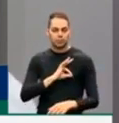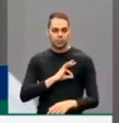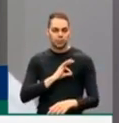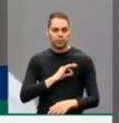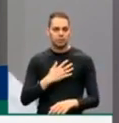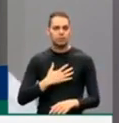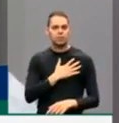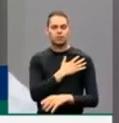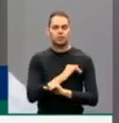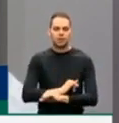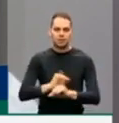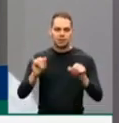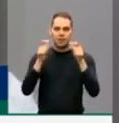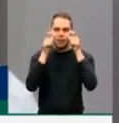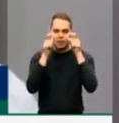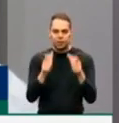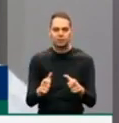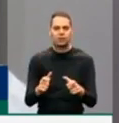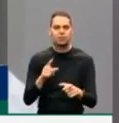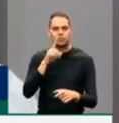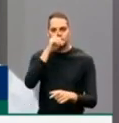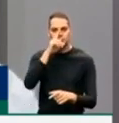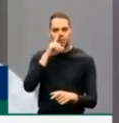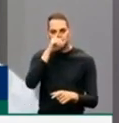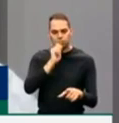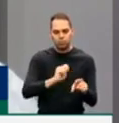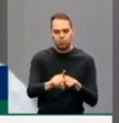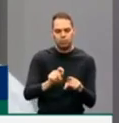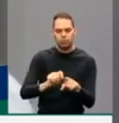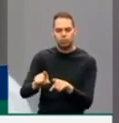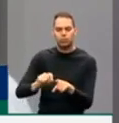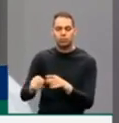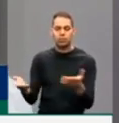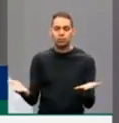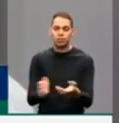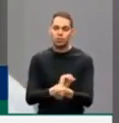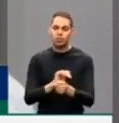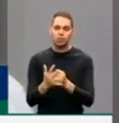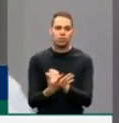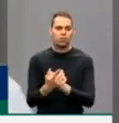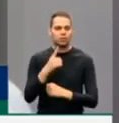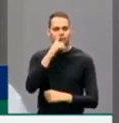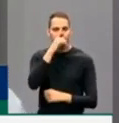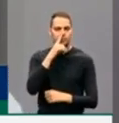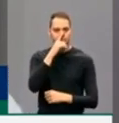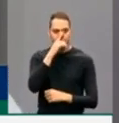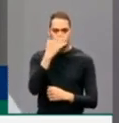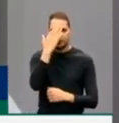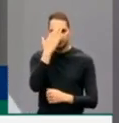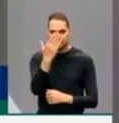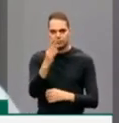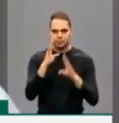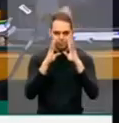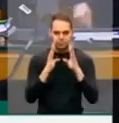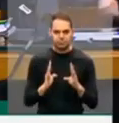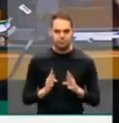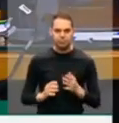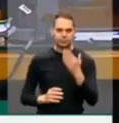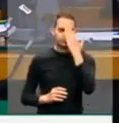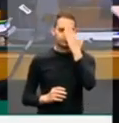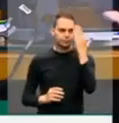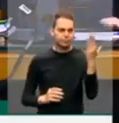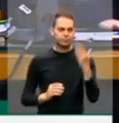alertado para o risco de fazer um despejo neste momento de pandemia. Muito obrigado, presidente, por me ouvir.